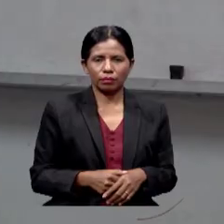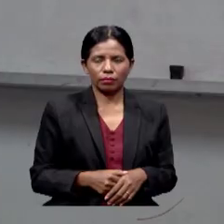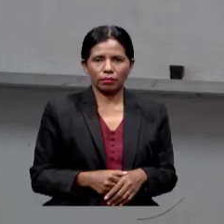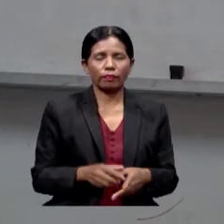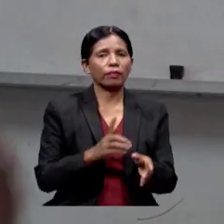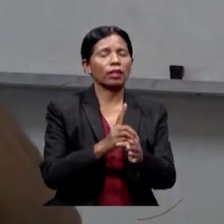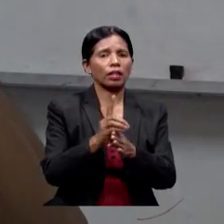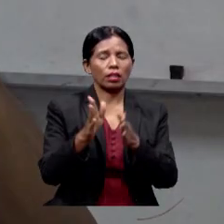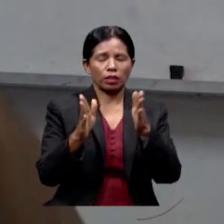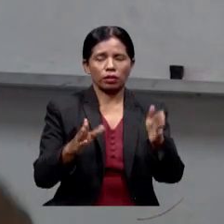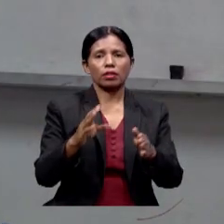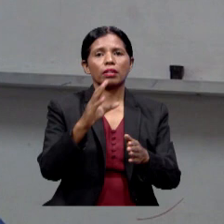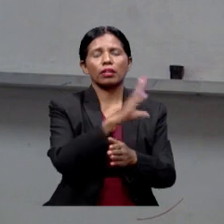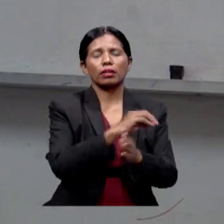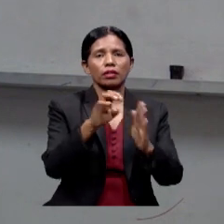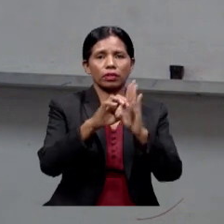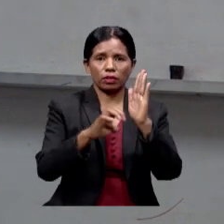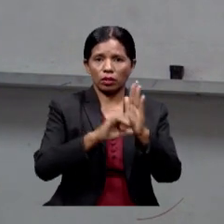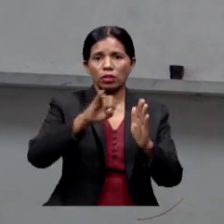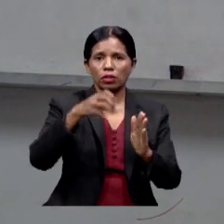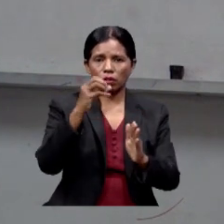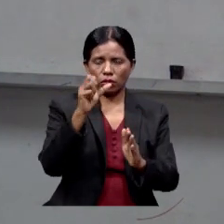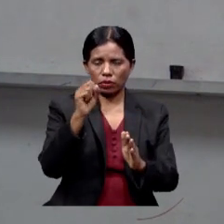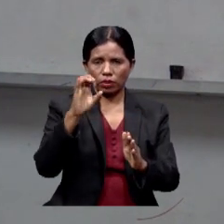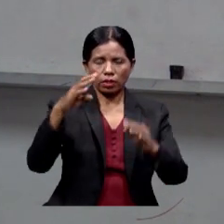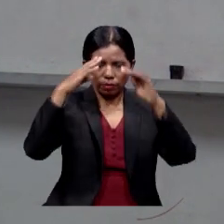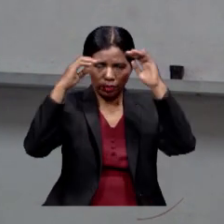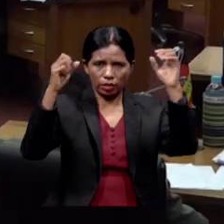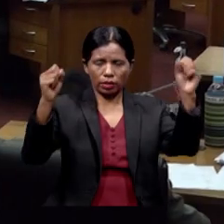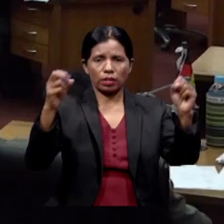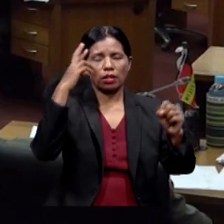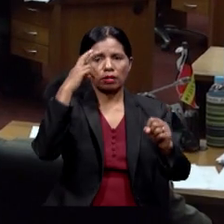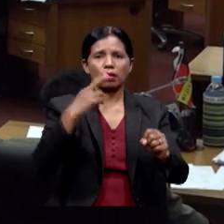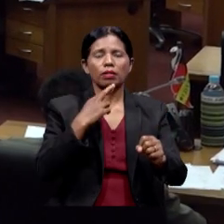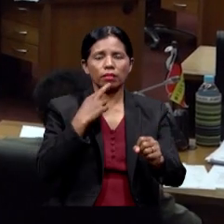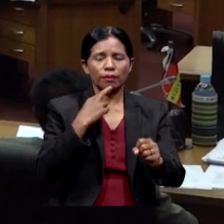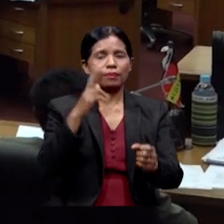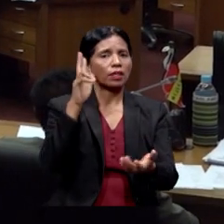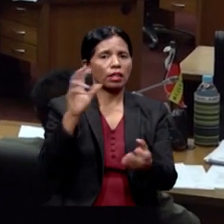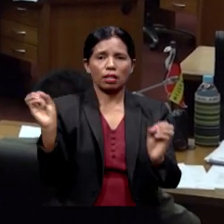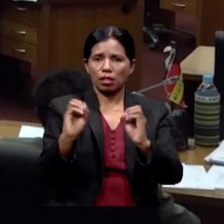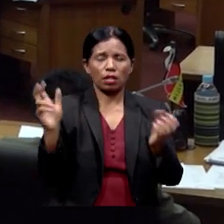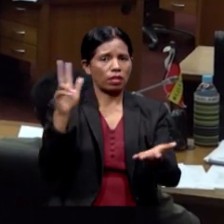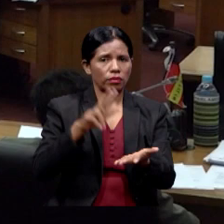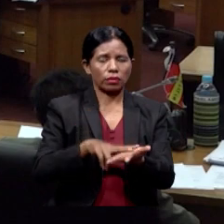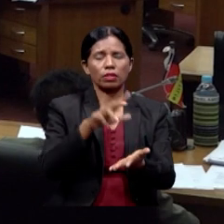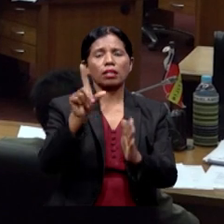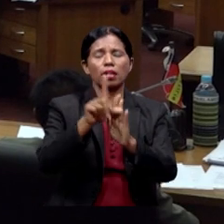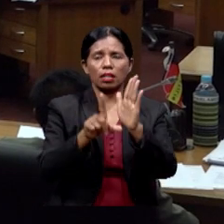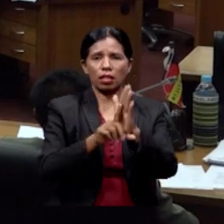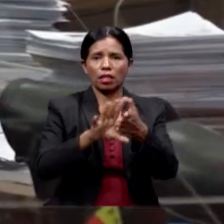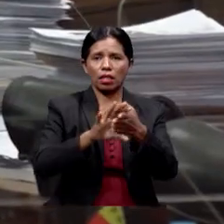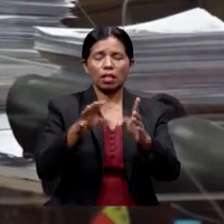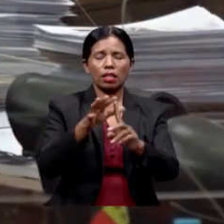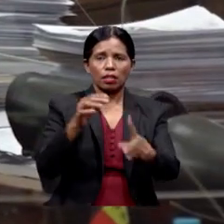Diretor Executivo Azar José Luiz Oliveira Hatetem, Presidente da República José Ramos Horta, veta lei eleição parlamentar batina em